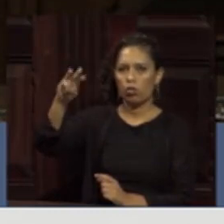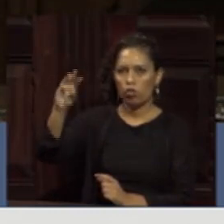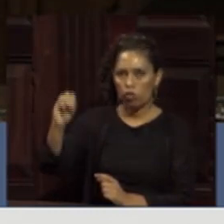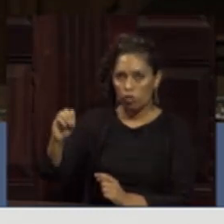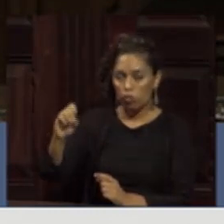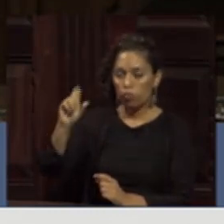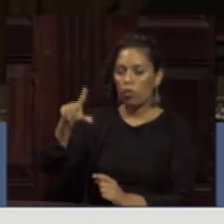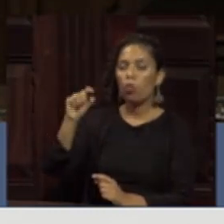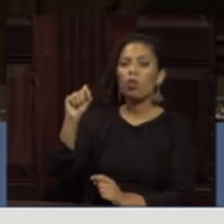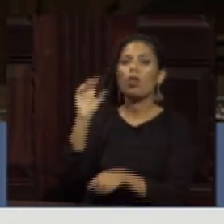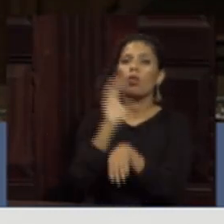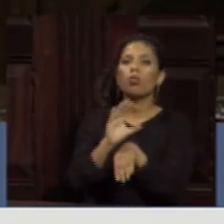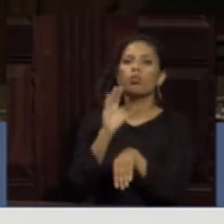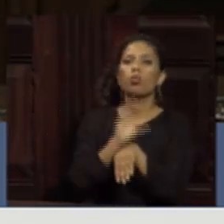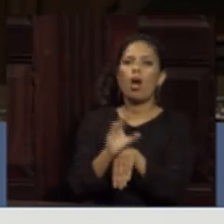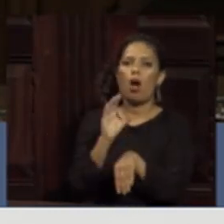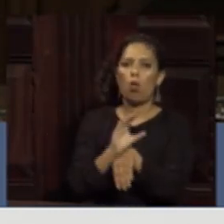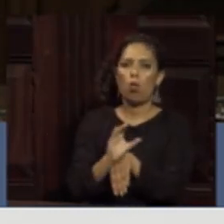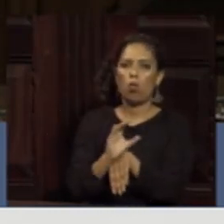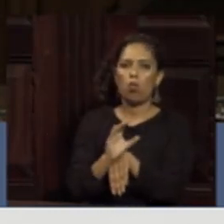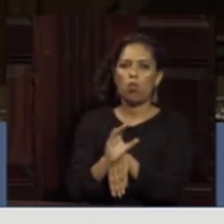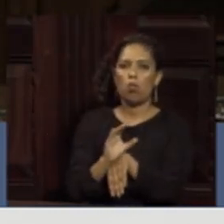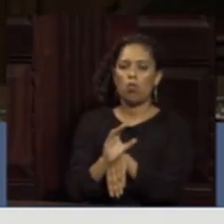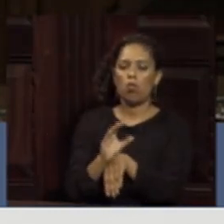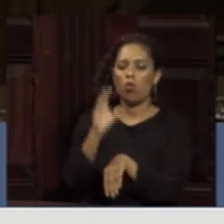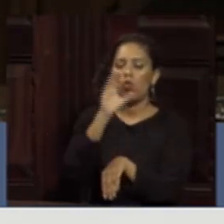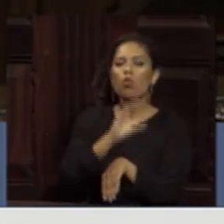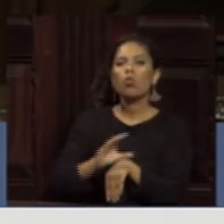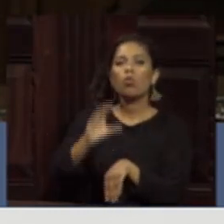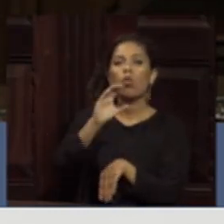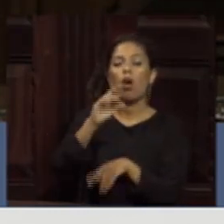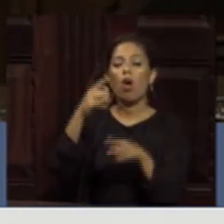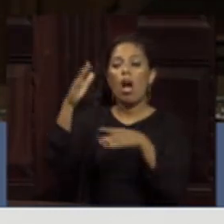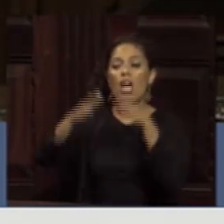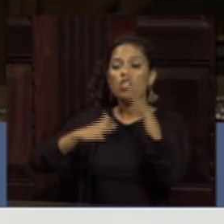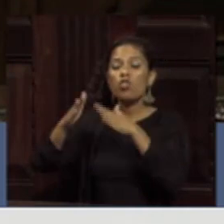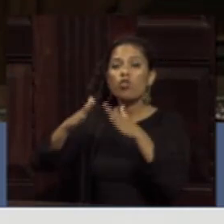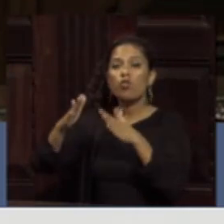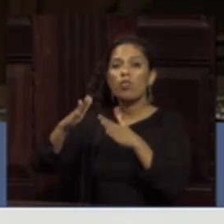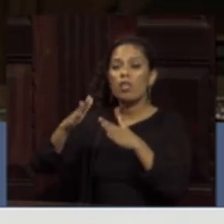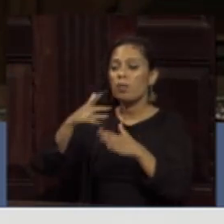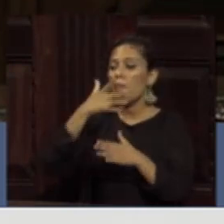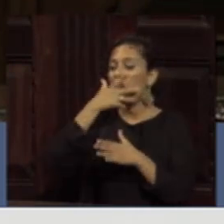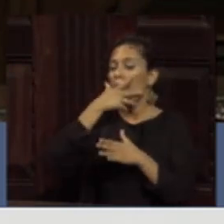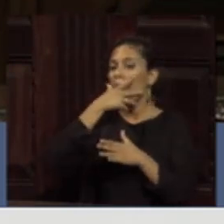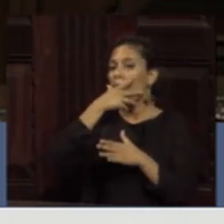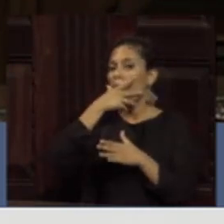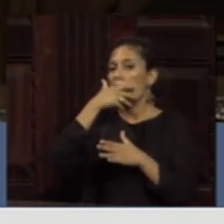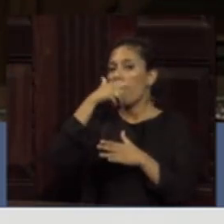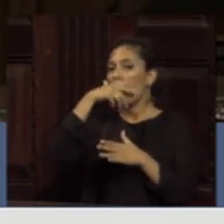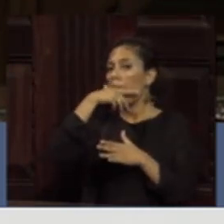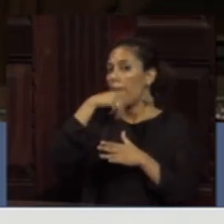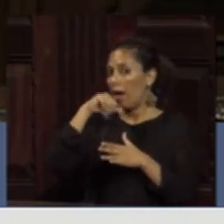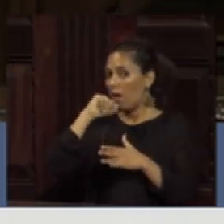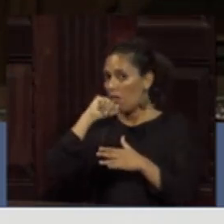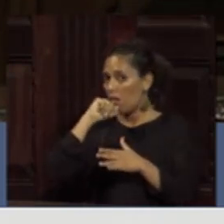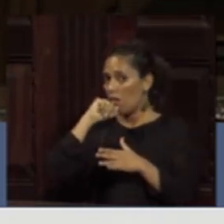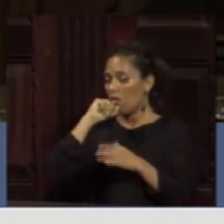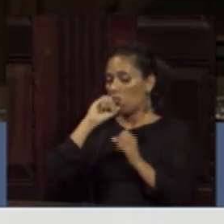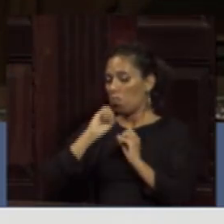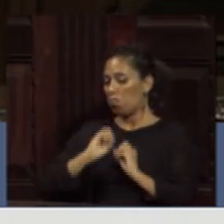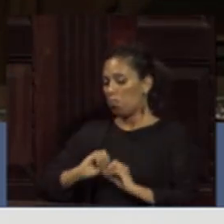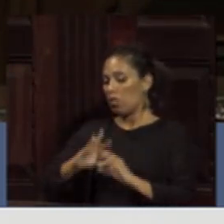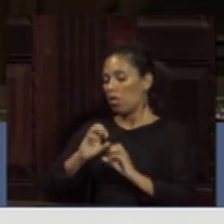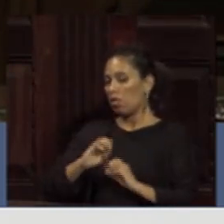que muitas vezes é passado de pai para filho e que tem que ser